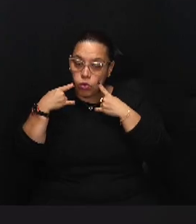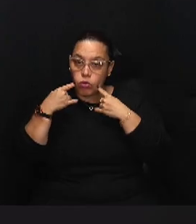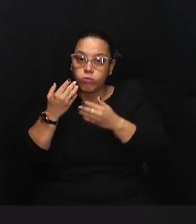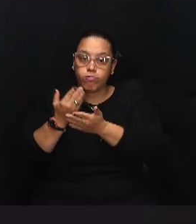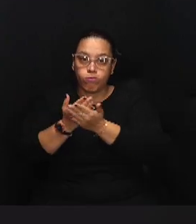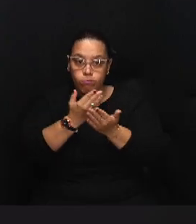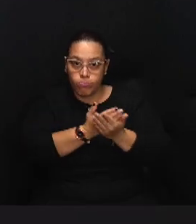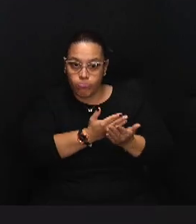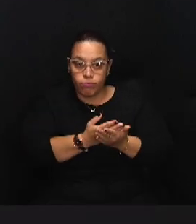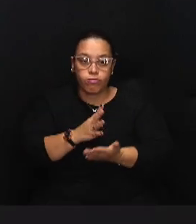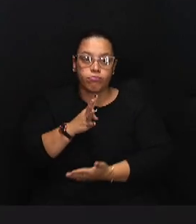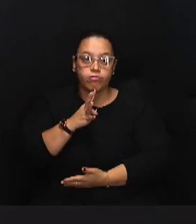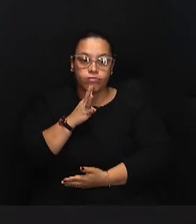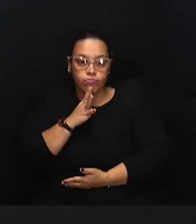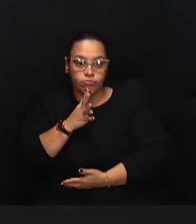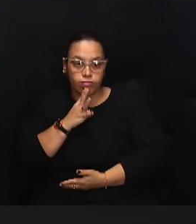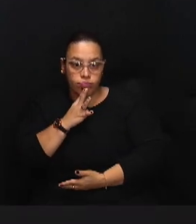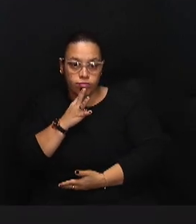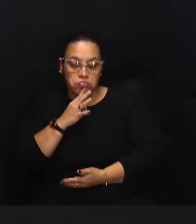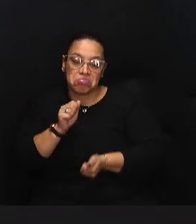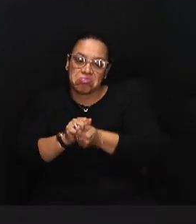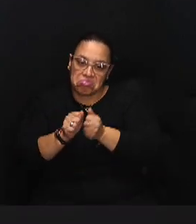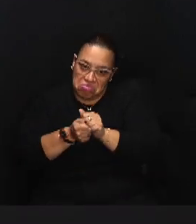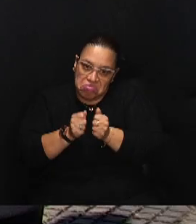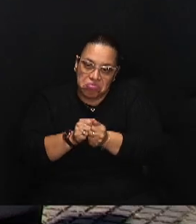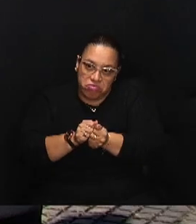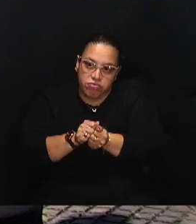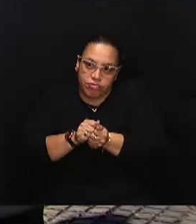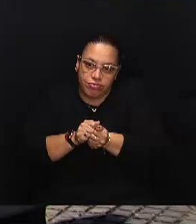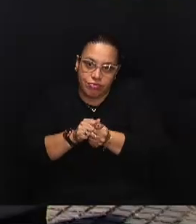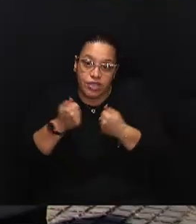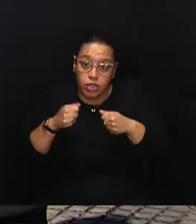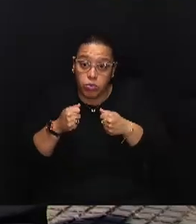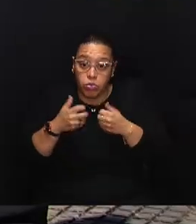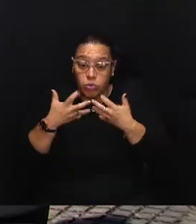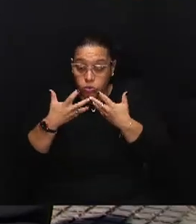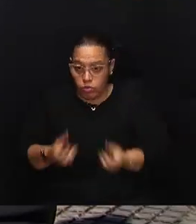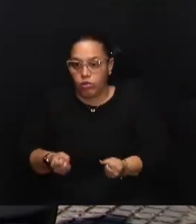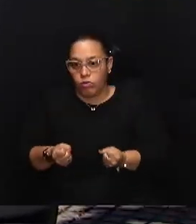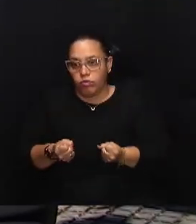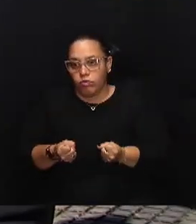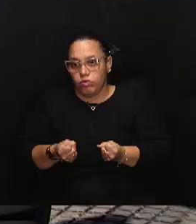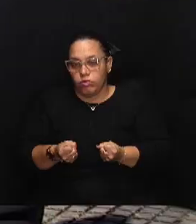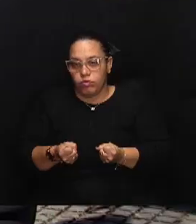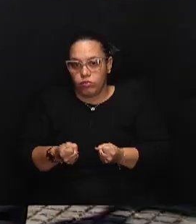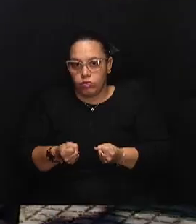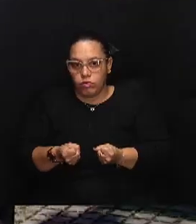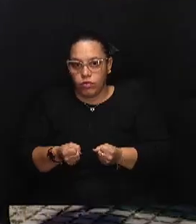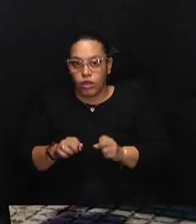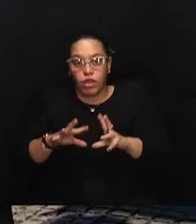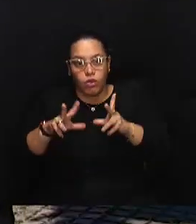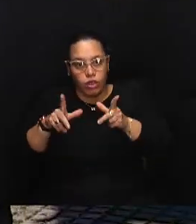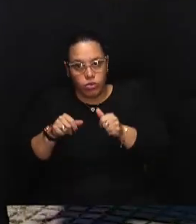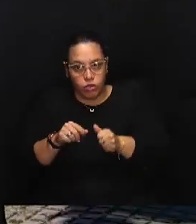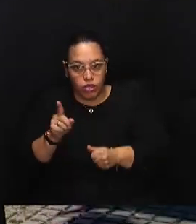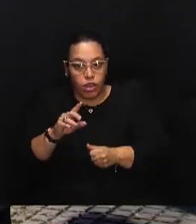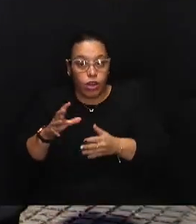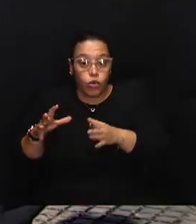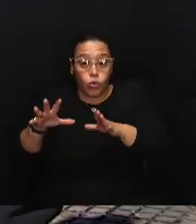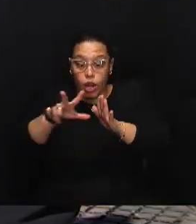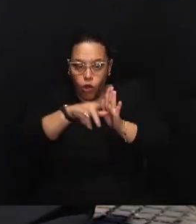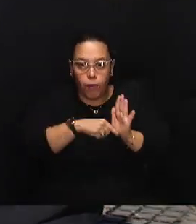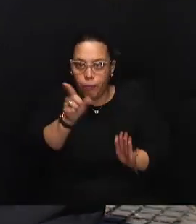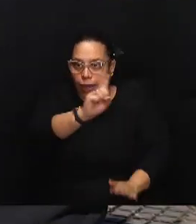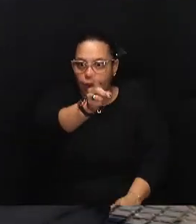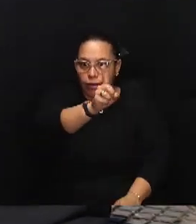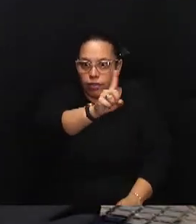estudado, conhecido e apropriado. Sim. Né? As pessoas precisam se apropriar dessa história, não se apropriar das coisas. Ninguém vai roubar nada aqui. Não.